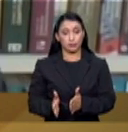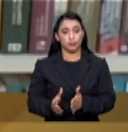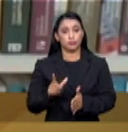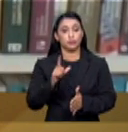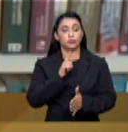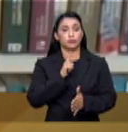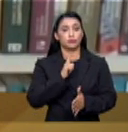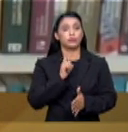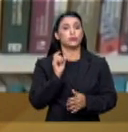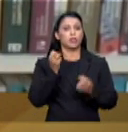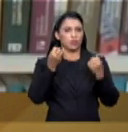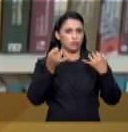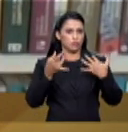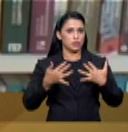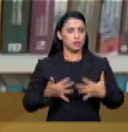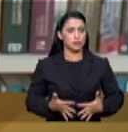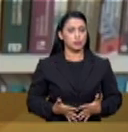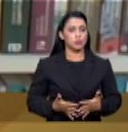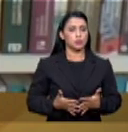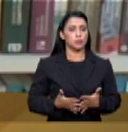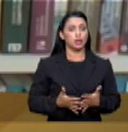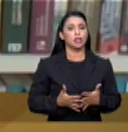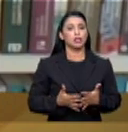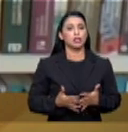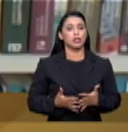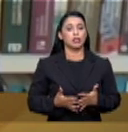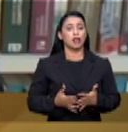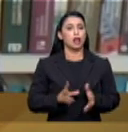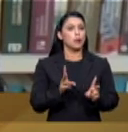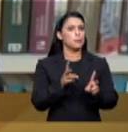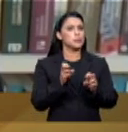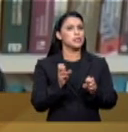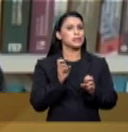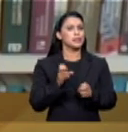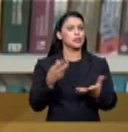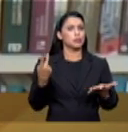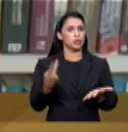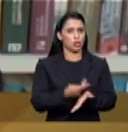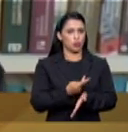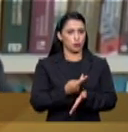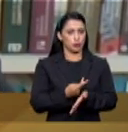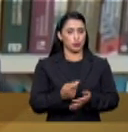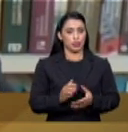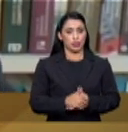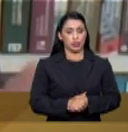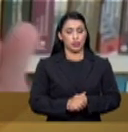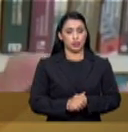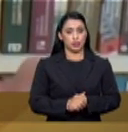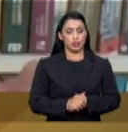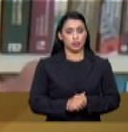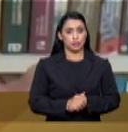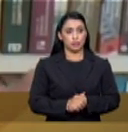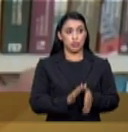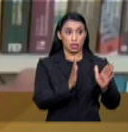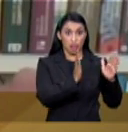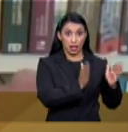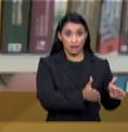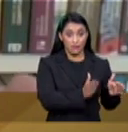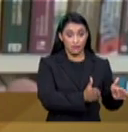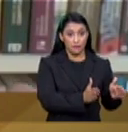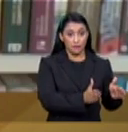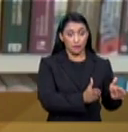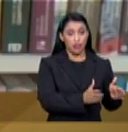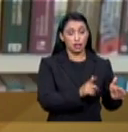o juízo rescisório. Percebam o que vai acontecer no presente caso. Ultrapassada a fase